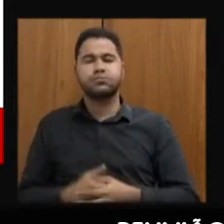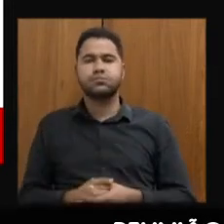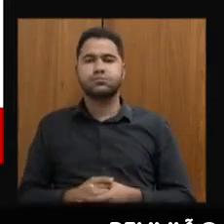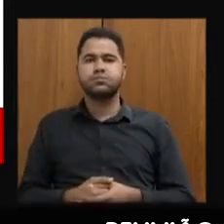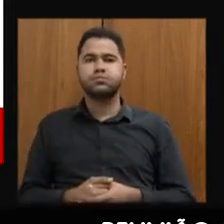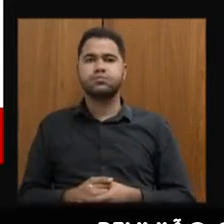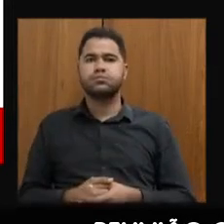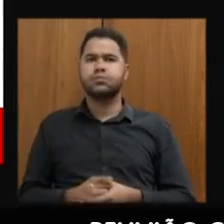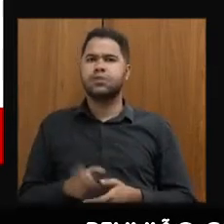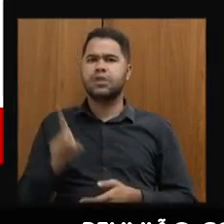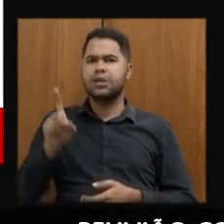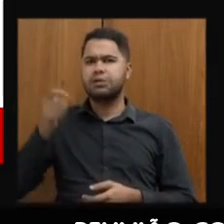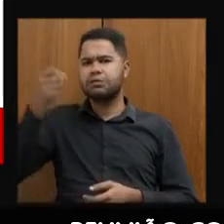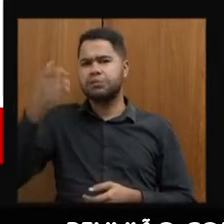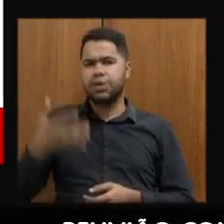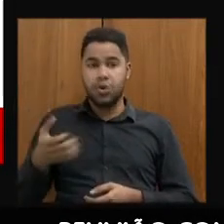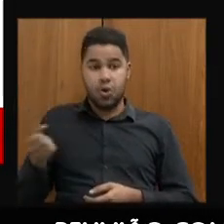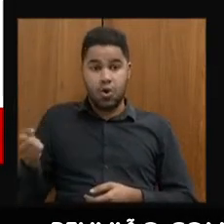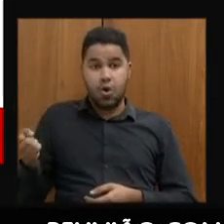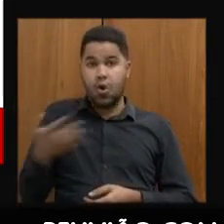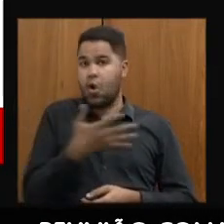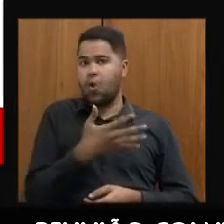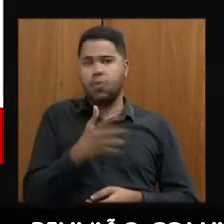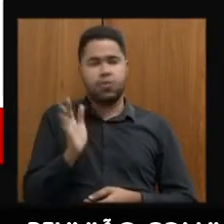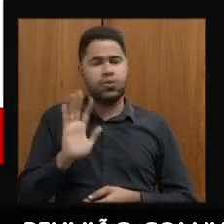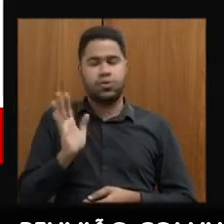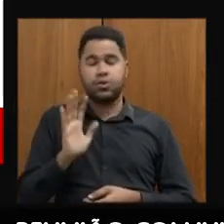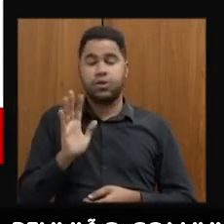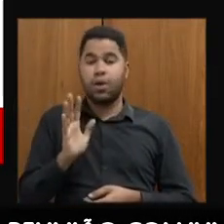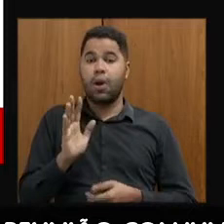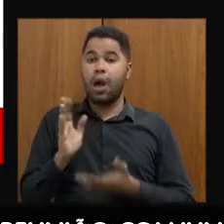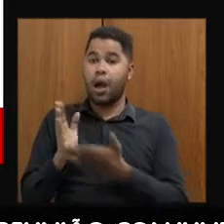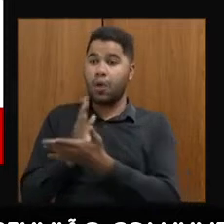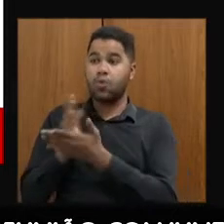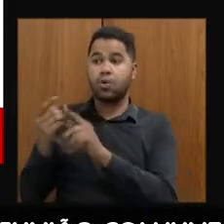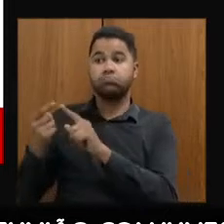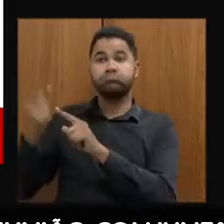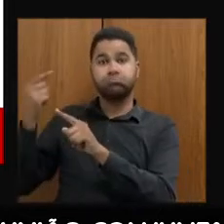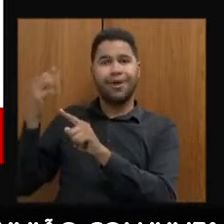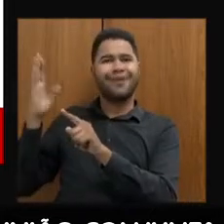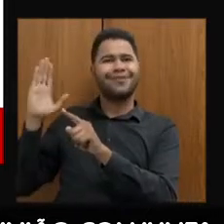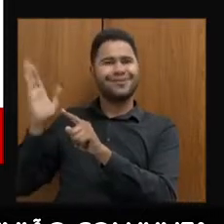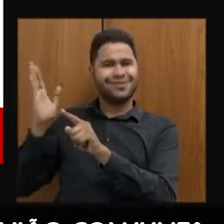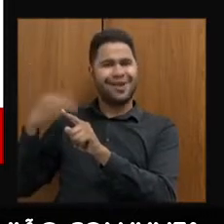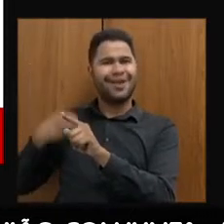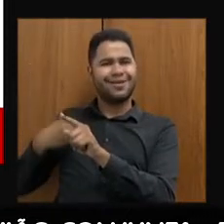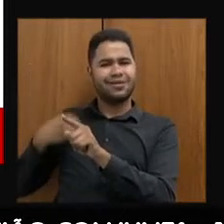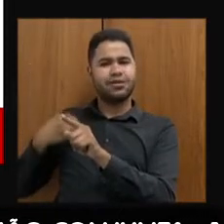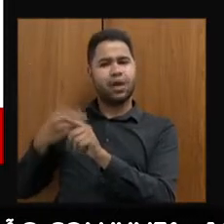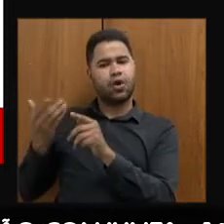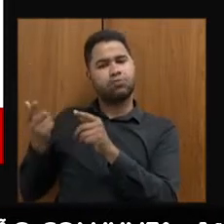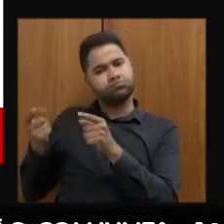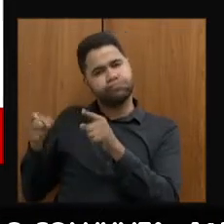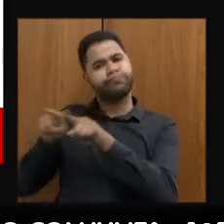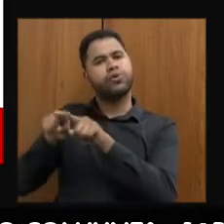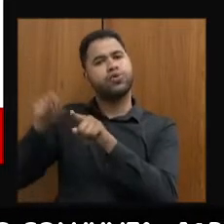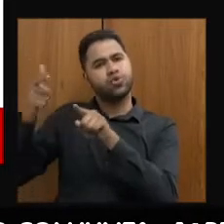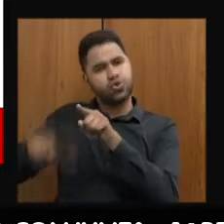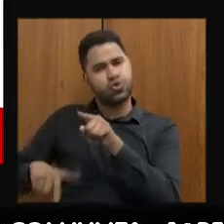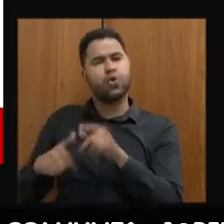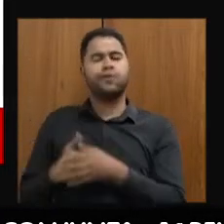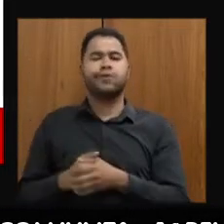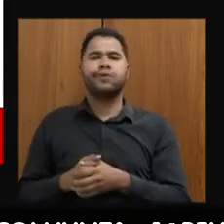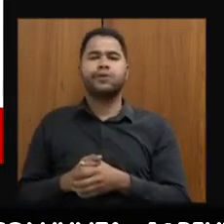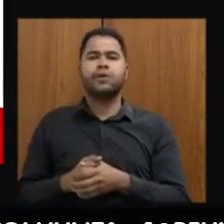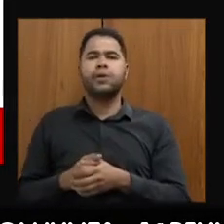ó e aqui eu não tô falando de novos convênios eu tô vendo que muitos deles são convênios que estão parados com os